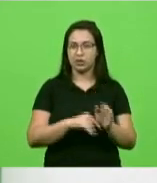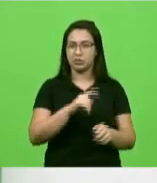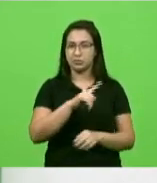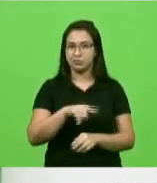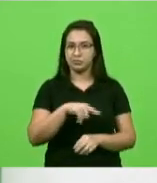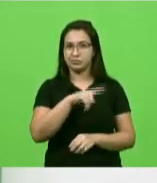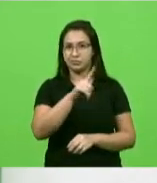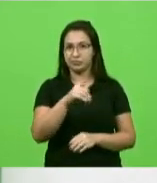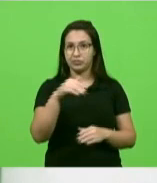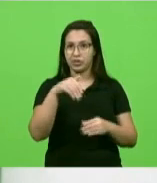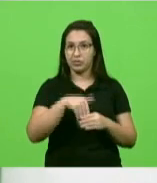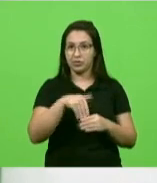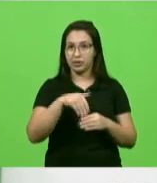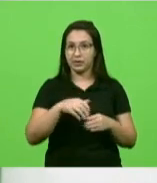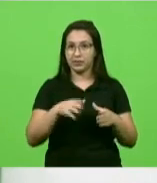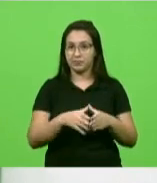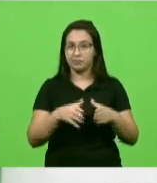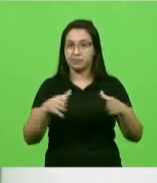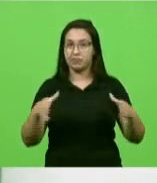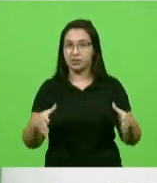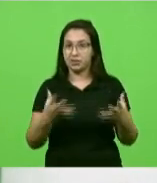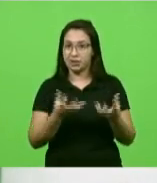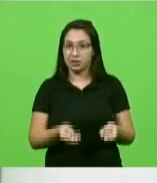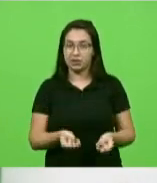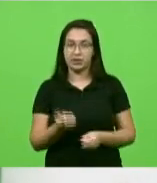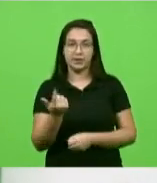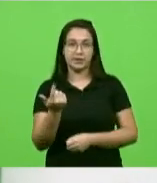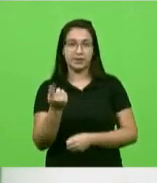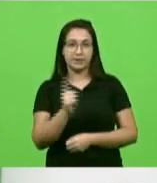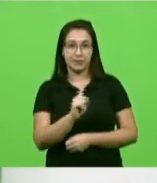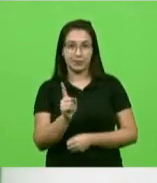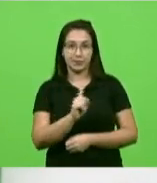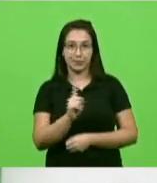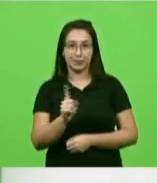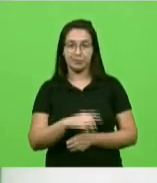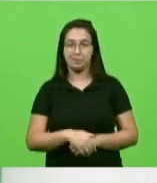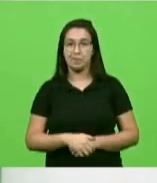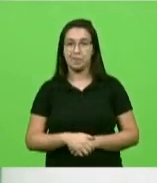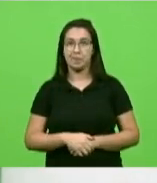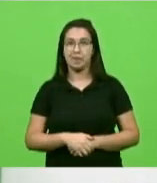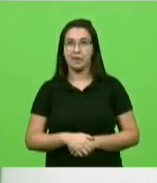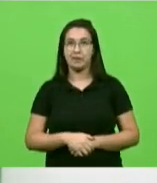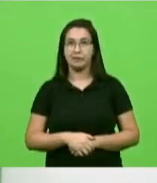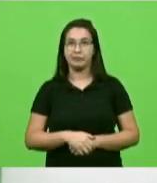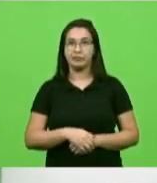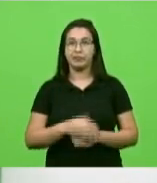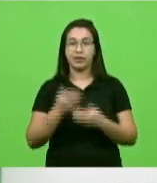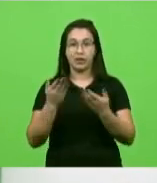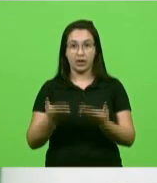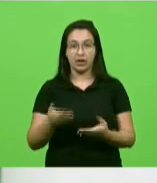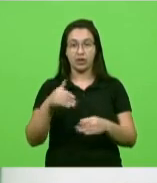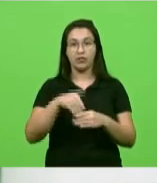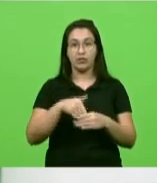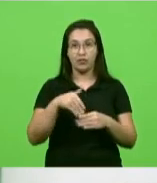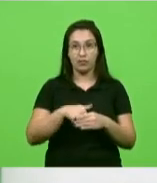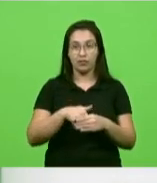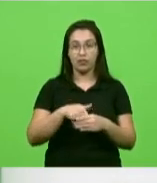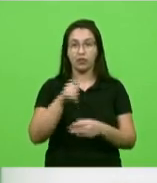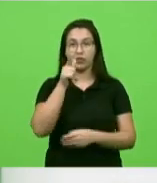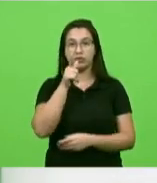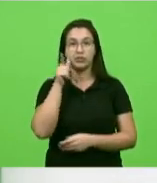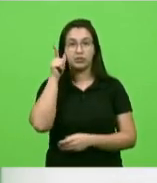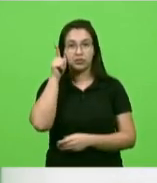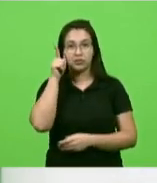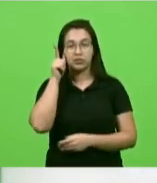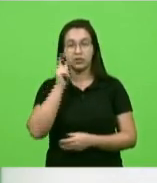por votação por maioria pelo não recebimento. Perfeito? Mesmo com o voto do deputado